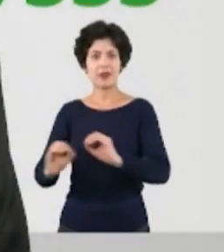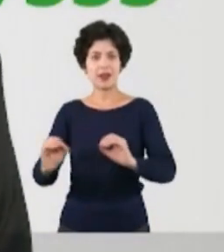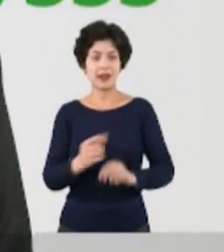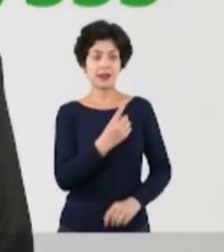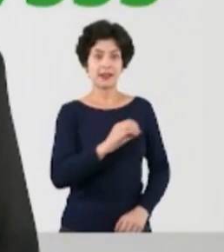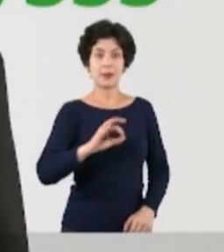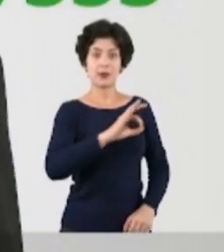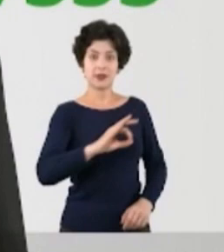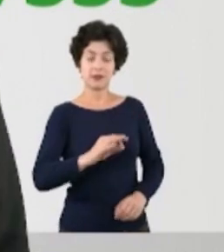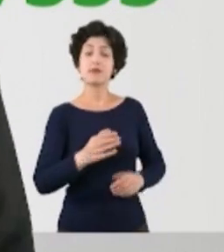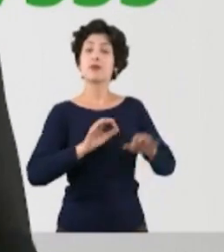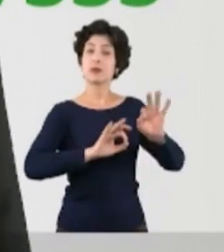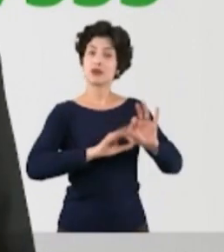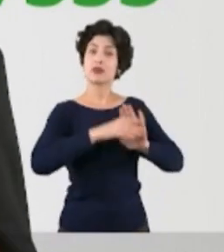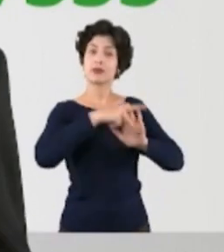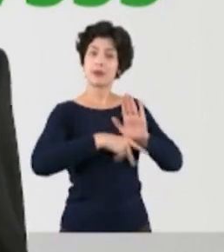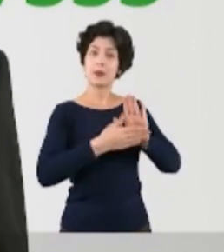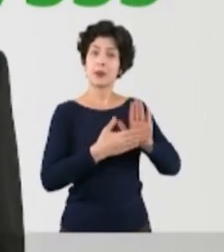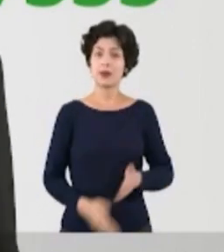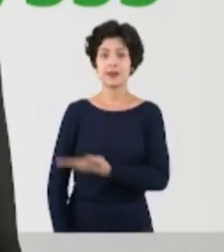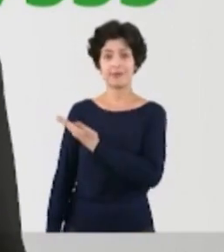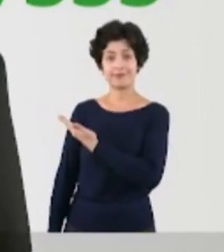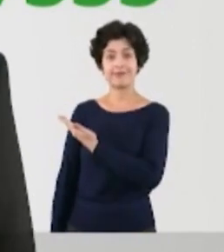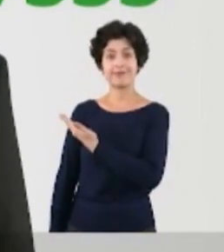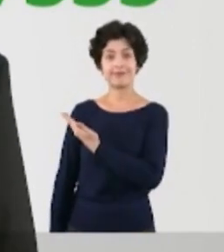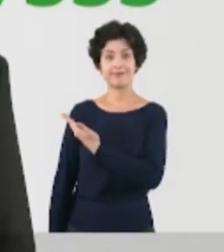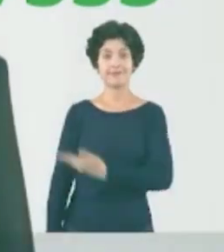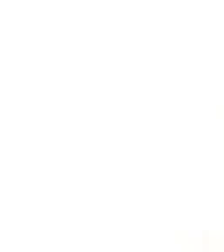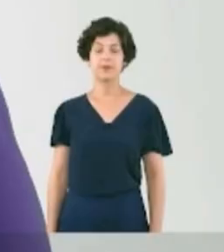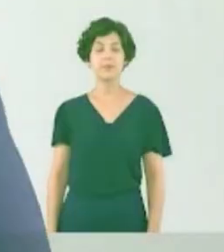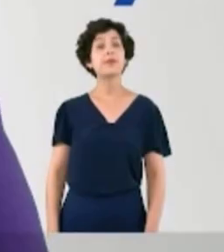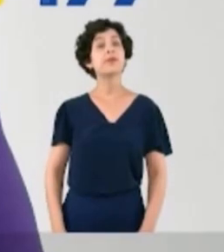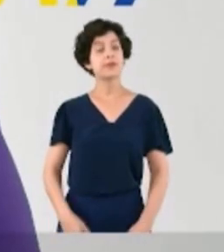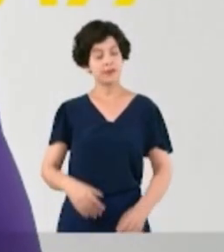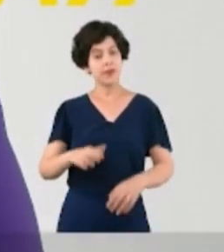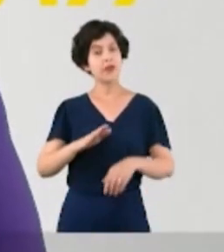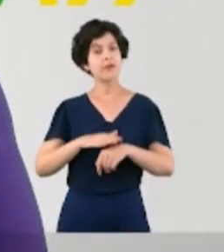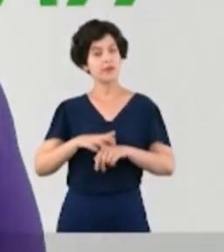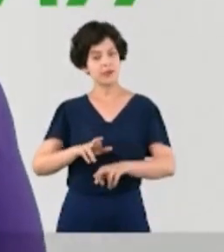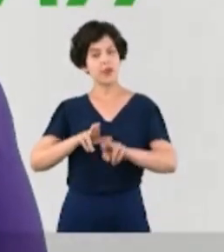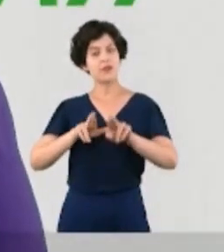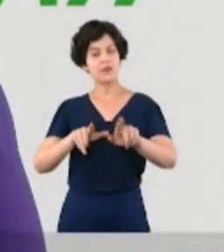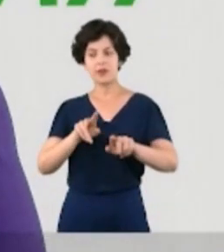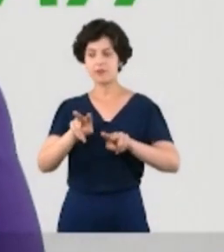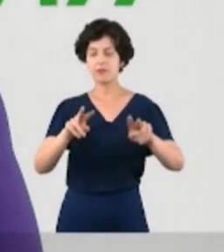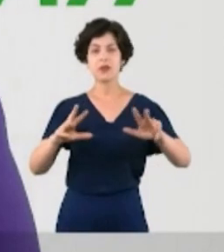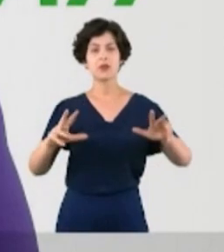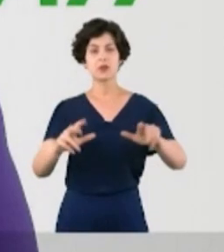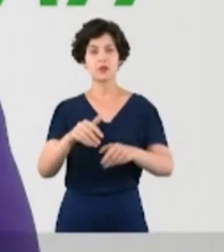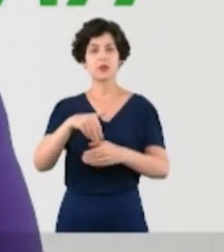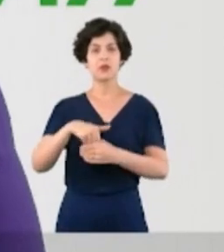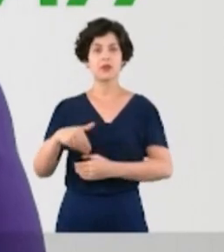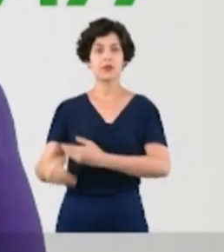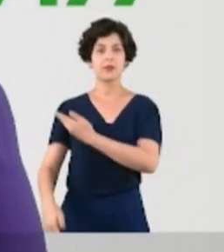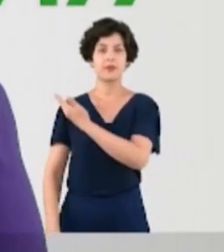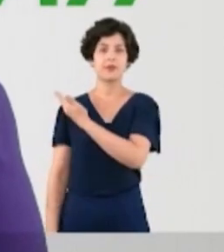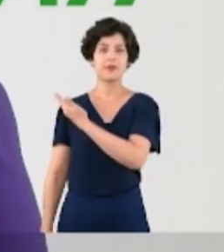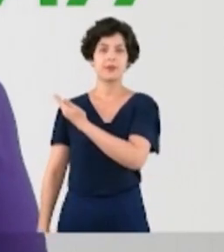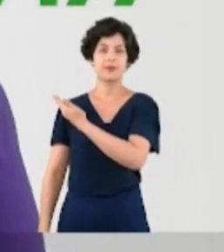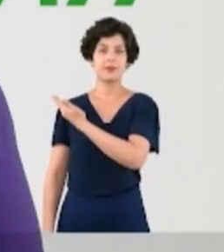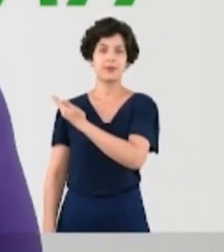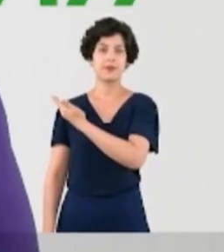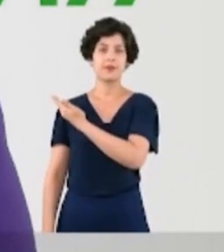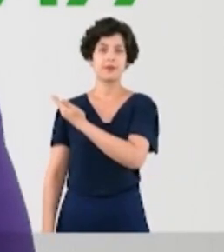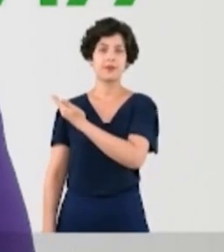e 100% de projetos. Vote professor Marcelo Nascimento 77555. Faça a diferença sem olhar a quem. Vote Leiliane Mulher